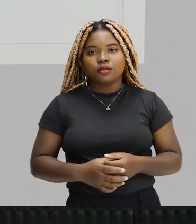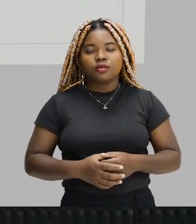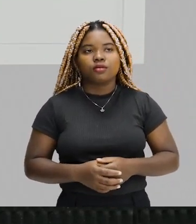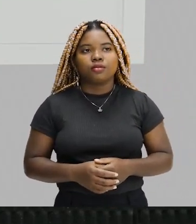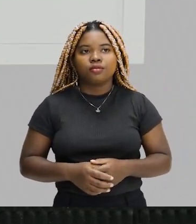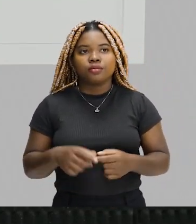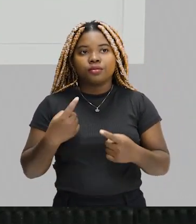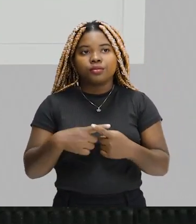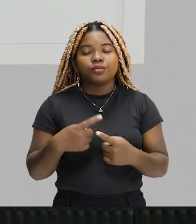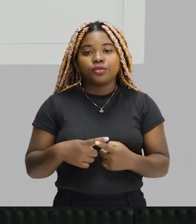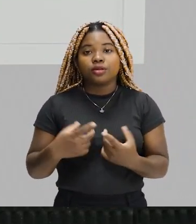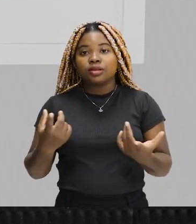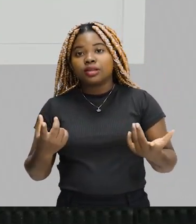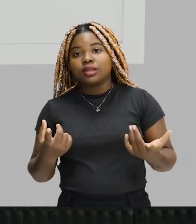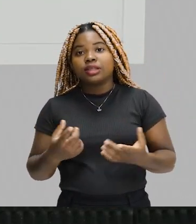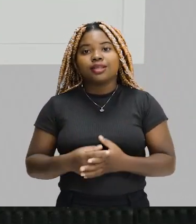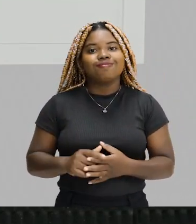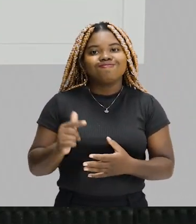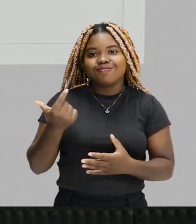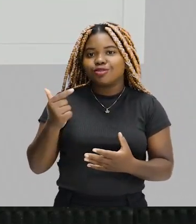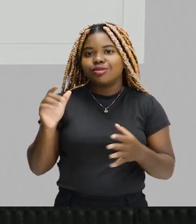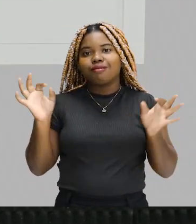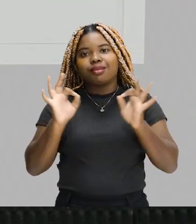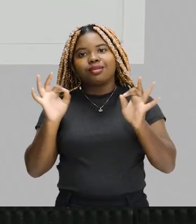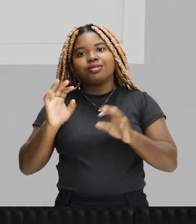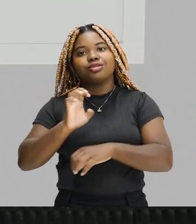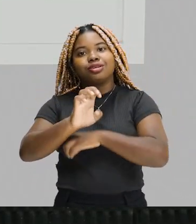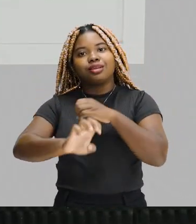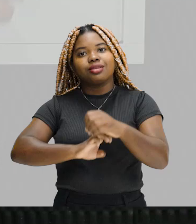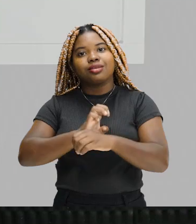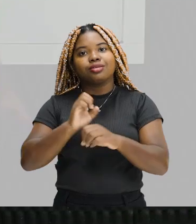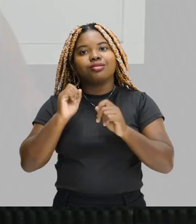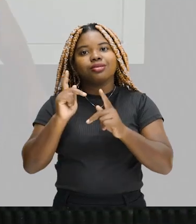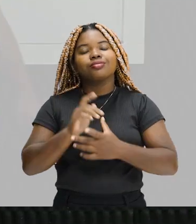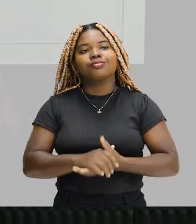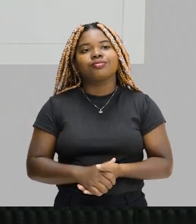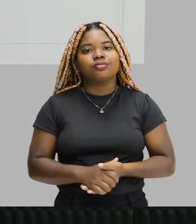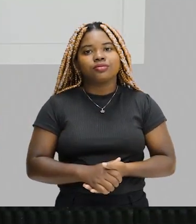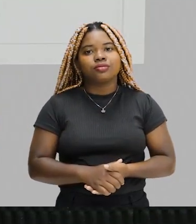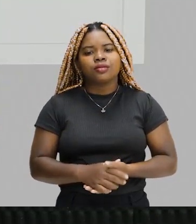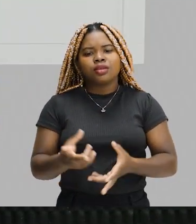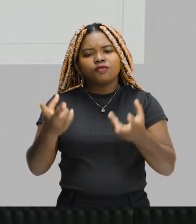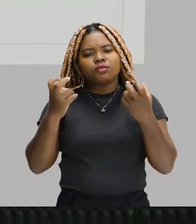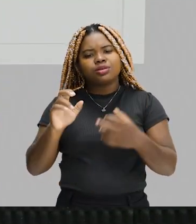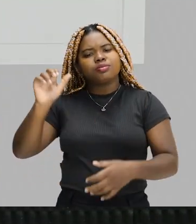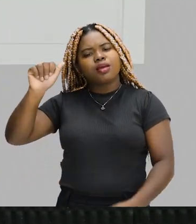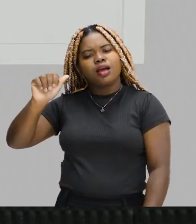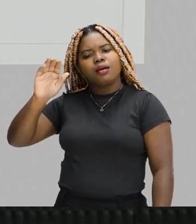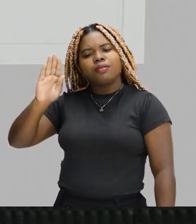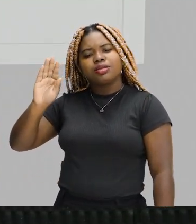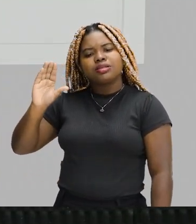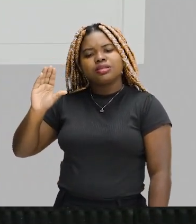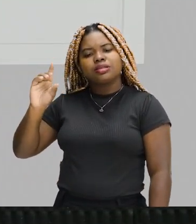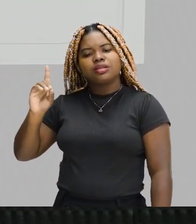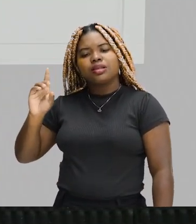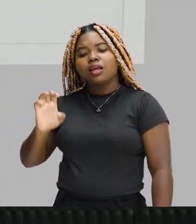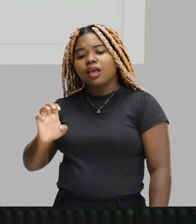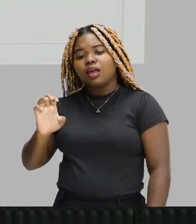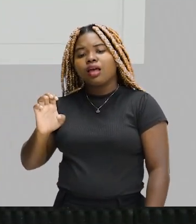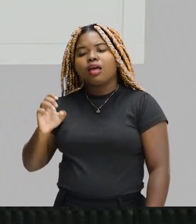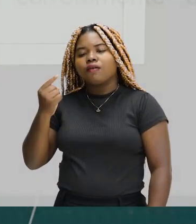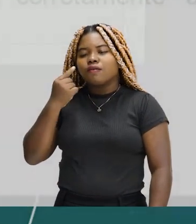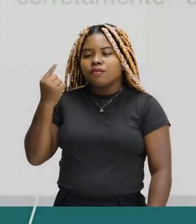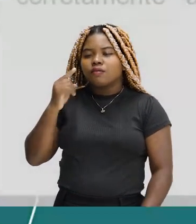uma partícula descarregada, né? Então, como é que a gente conta? Nós vamos ver ali as alternativas e nós vamos fazer as continhas de